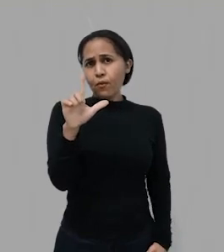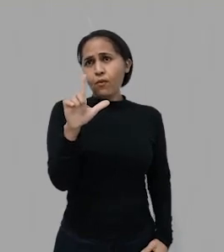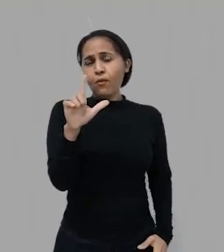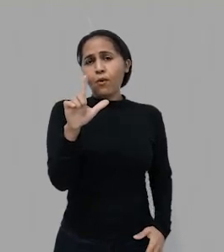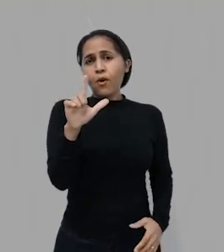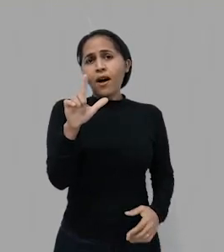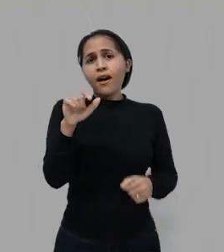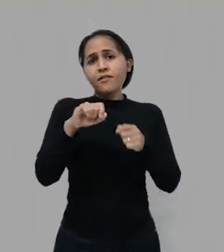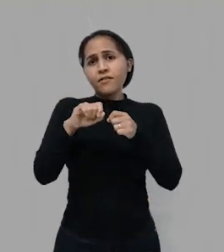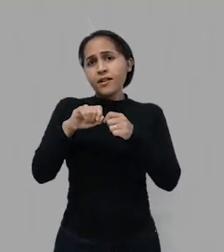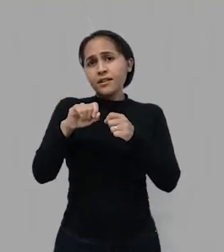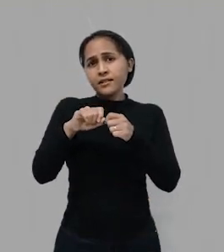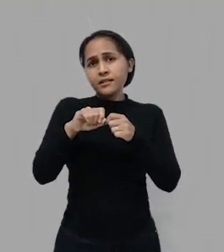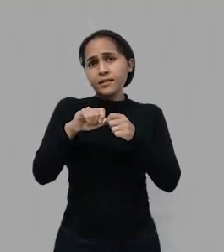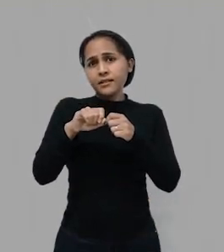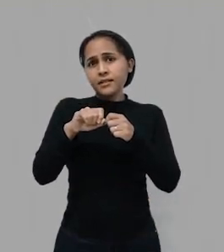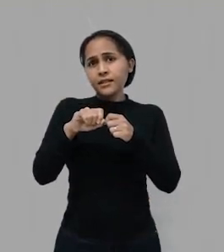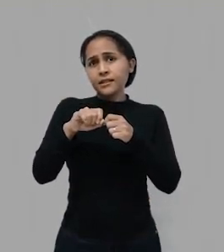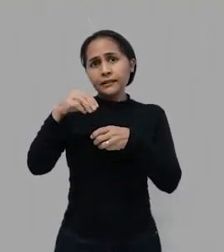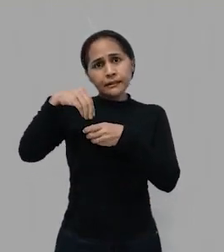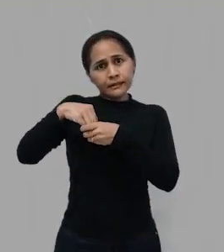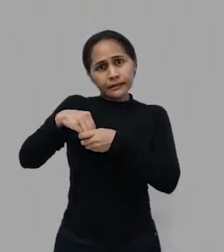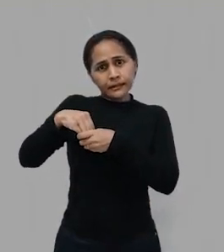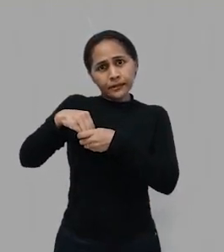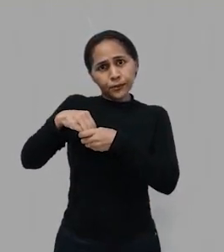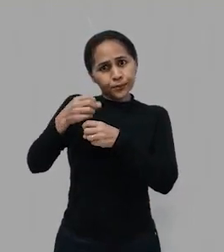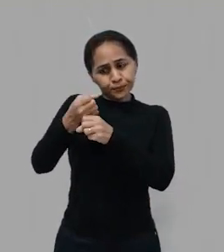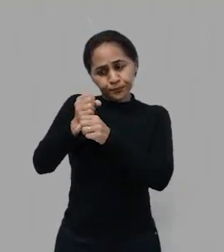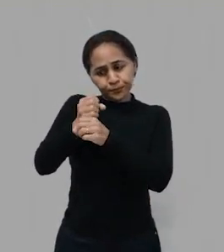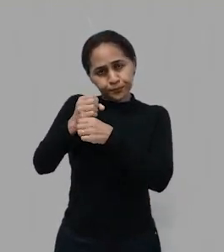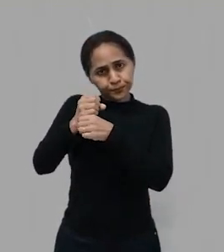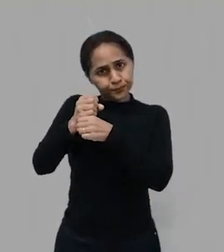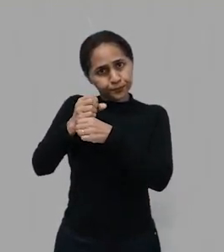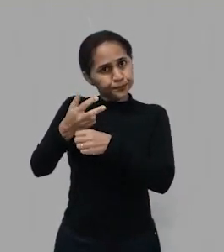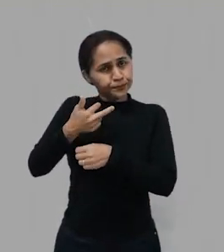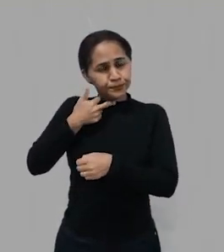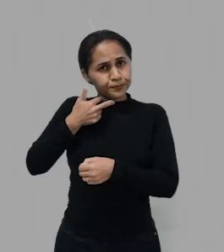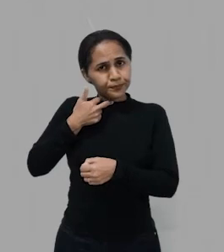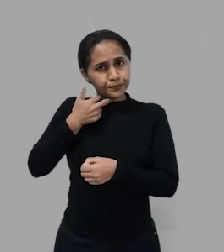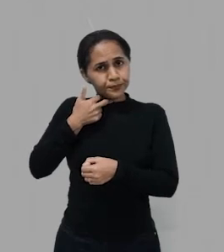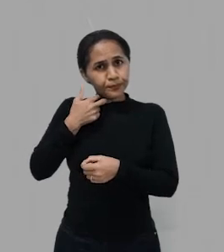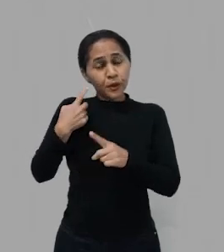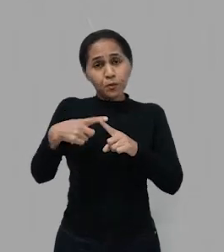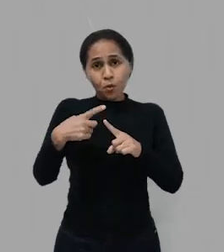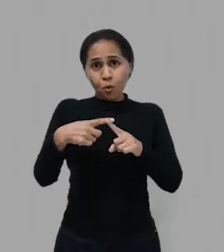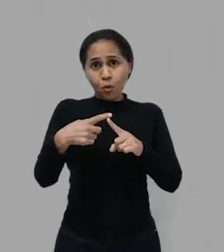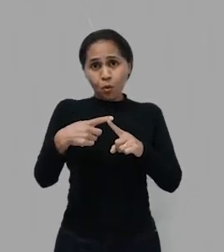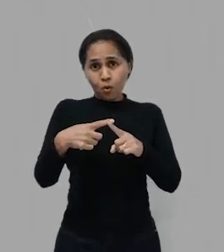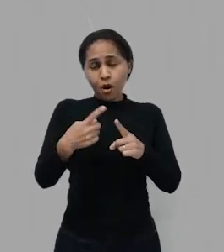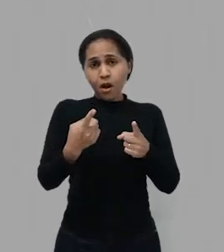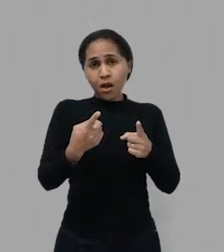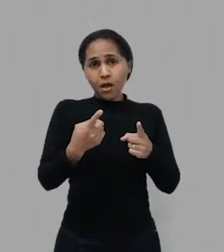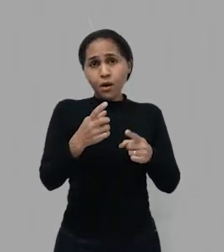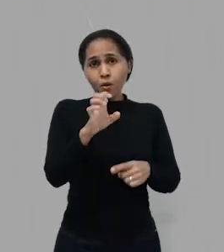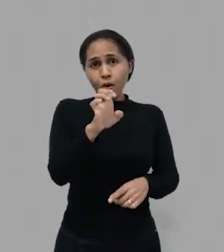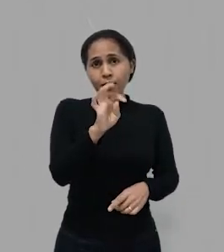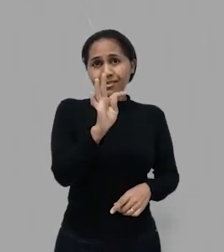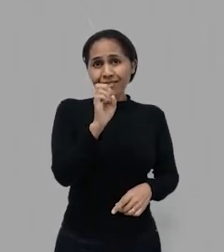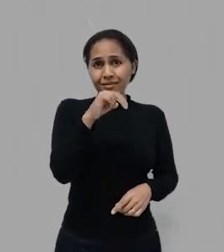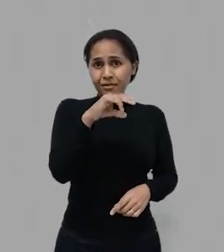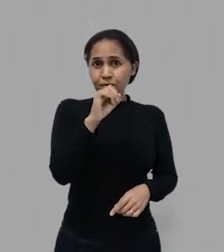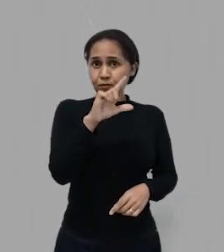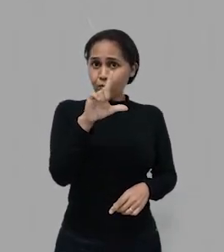produzir isso em laboratório. Não poderia. Por quê? Porque aquela substância ela vem de um ser